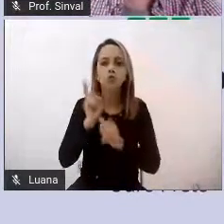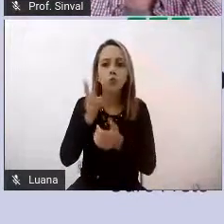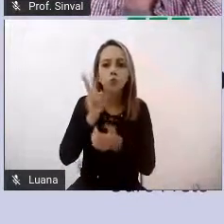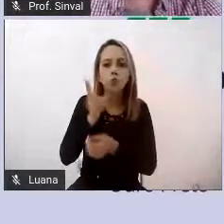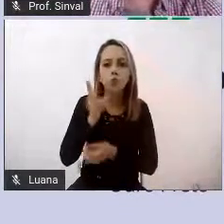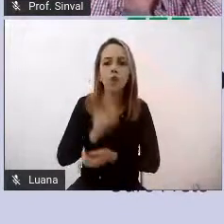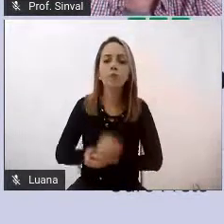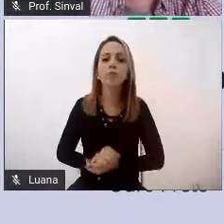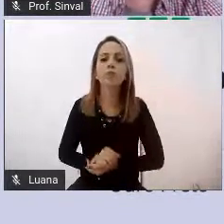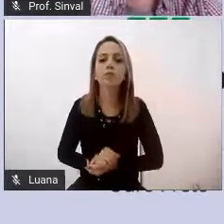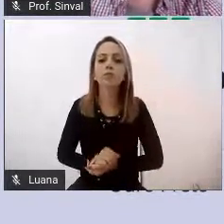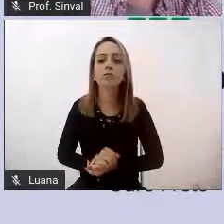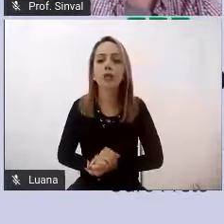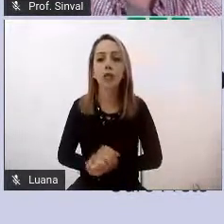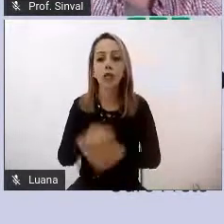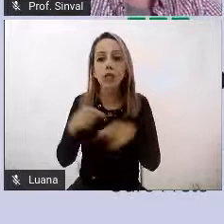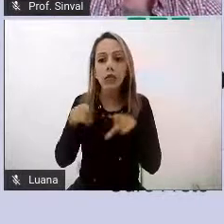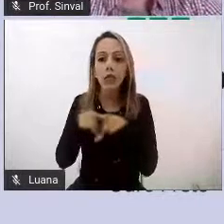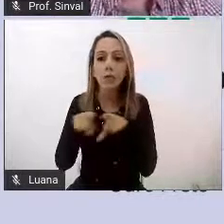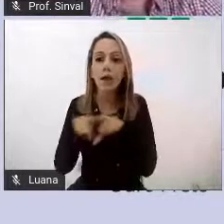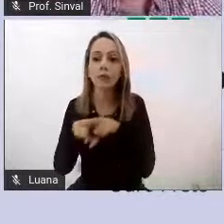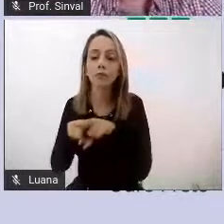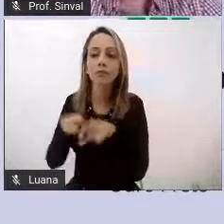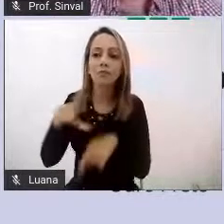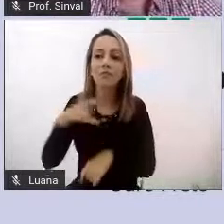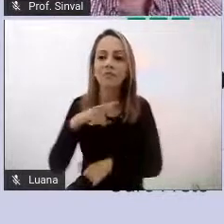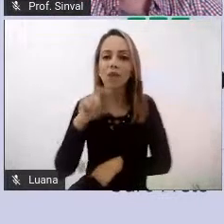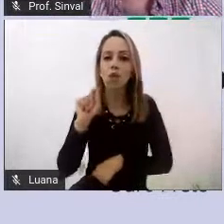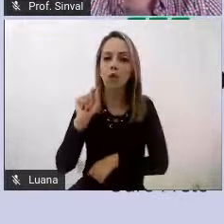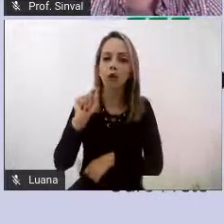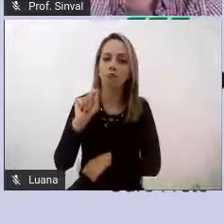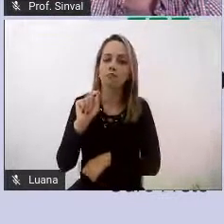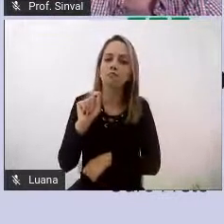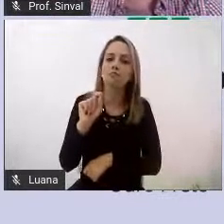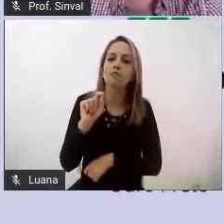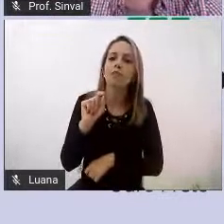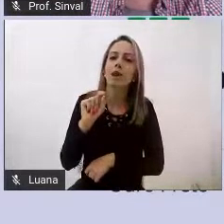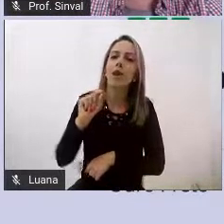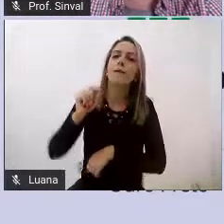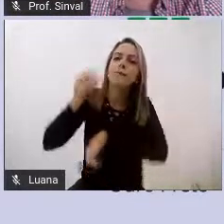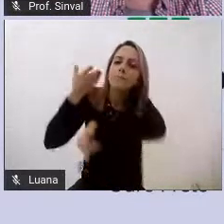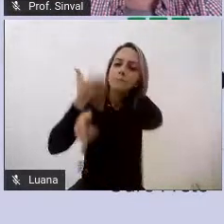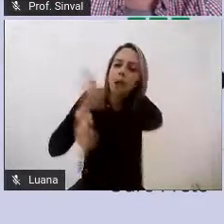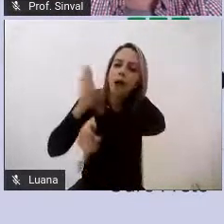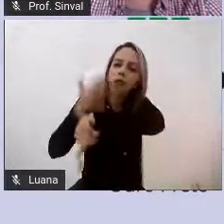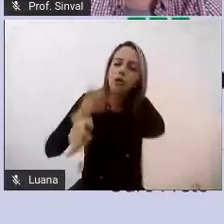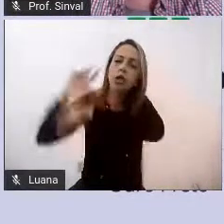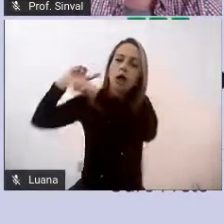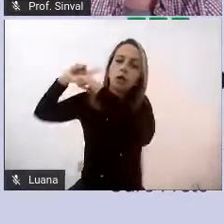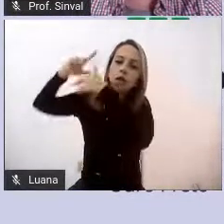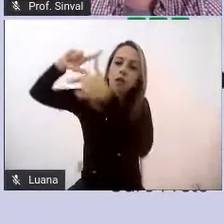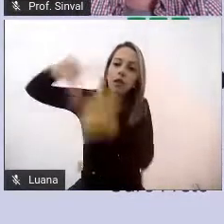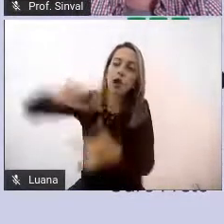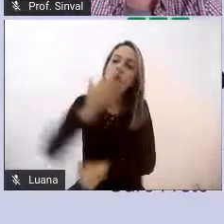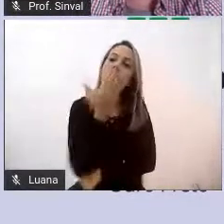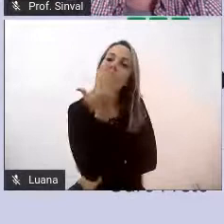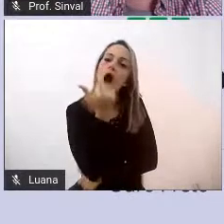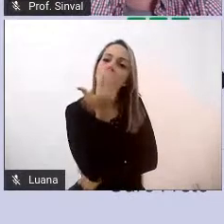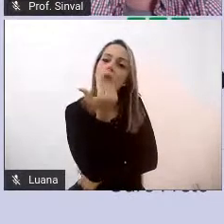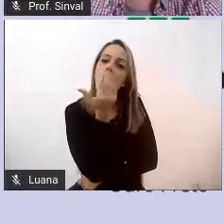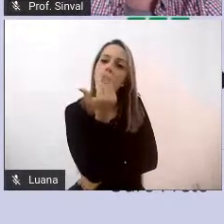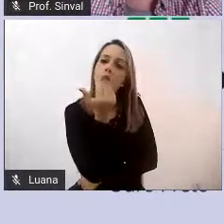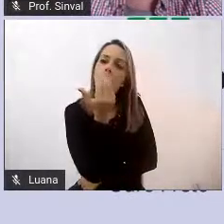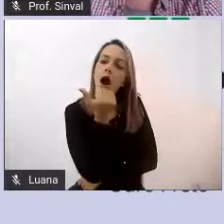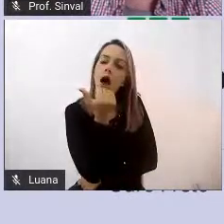E também há situações em que as práticas e as tradições alimentares são convocadas para fixar